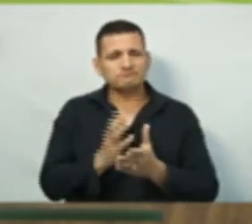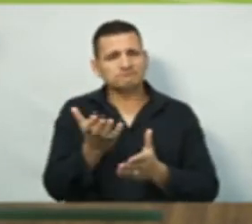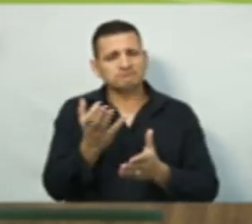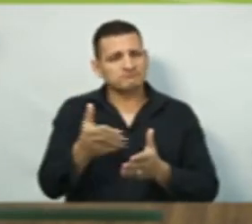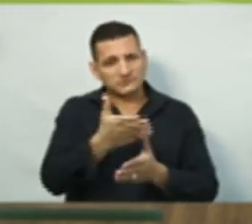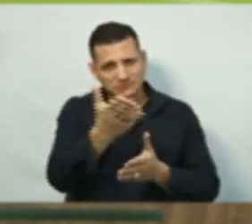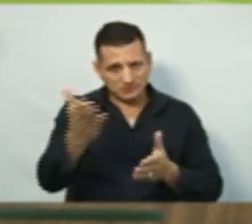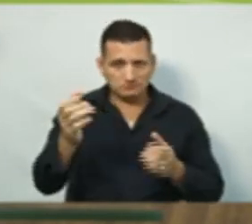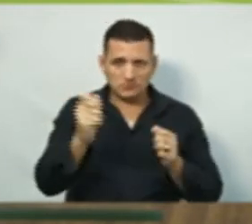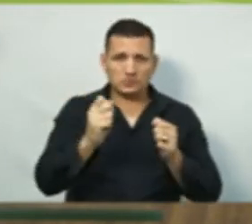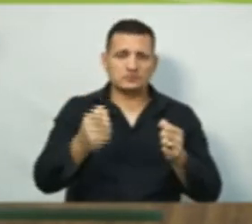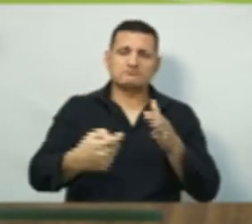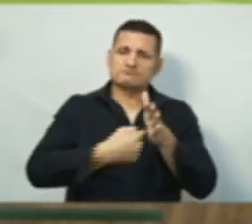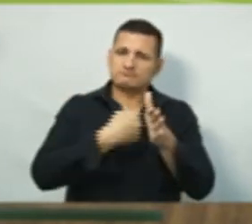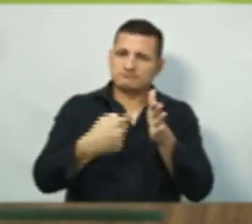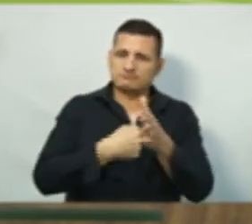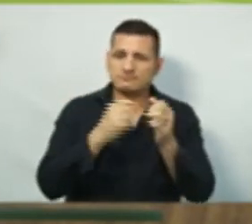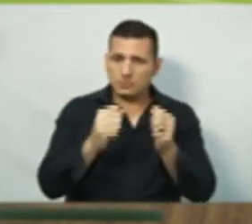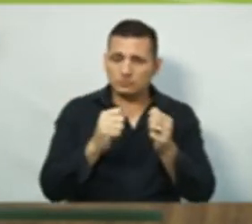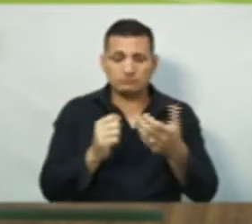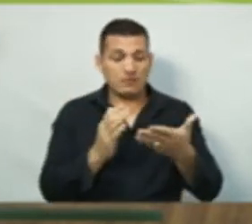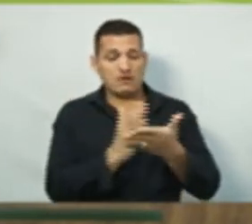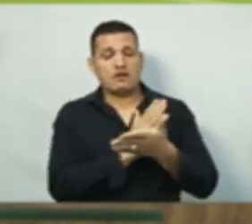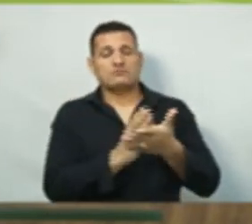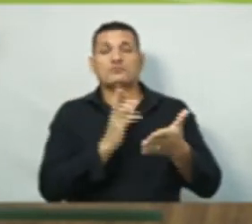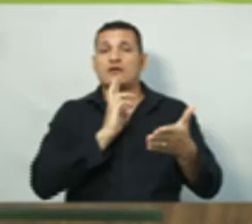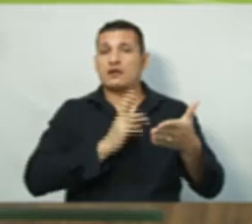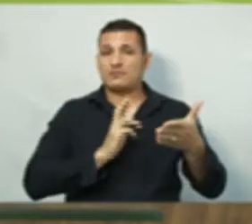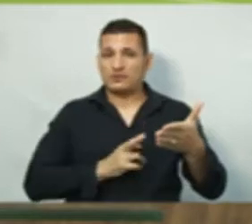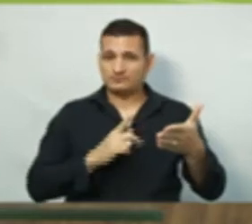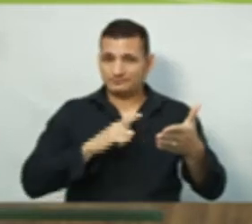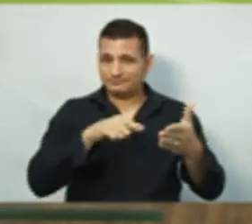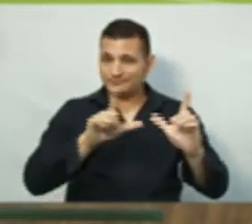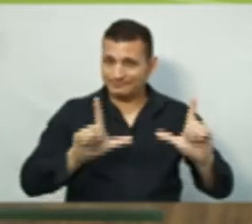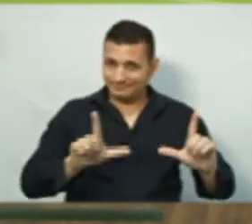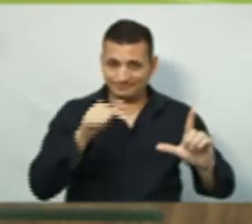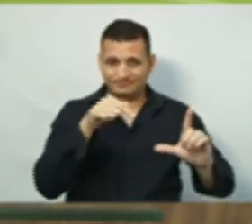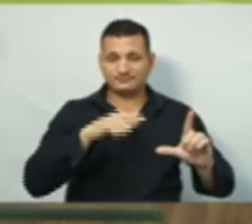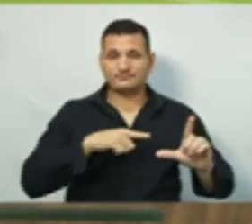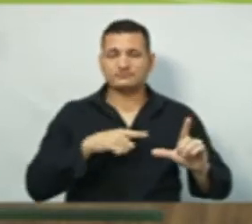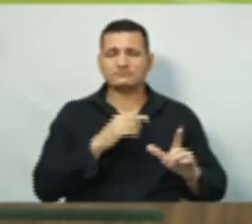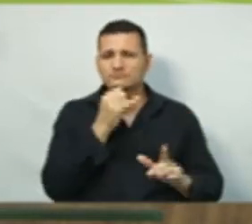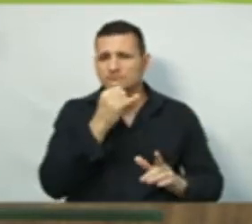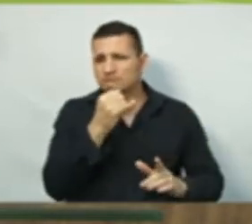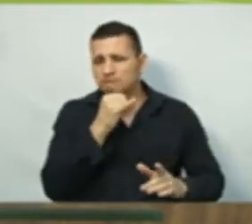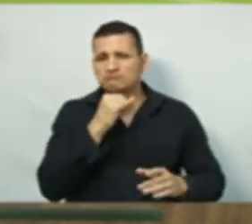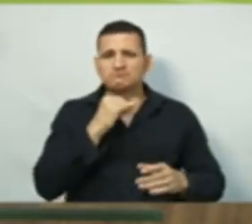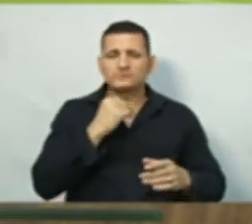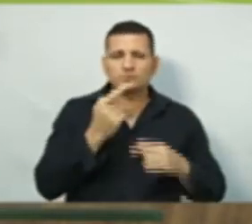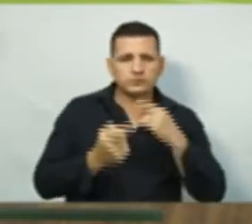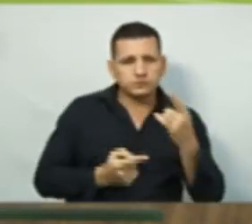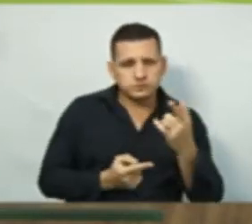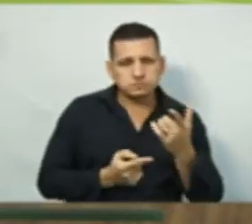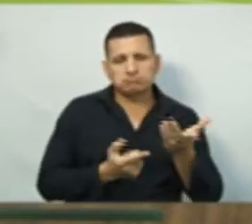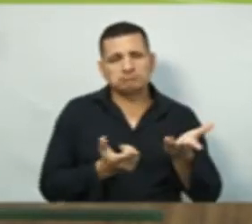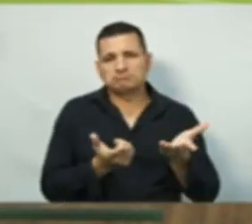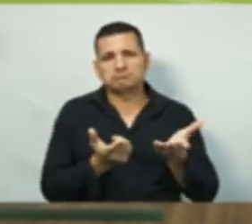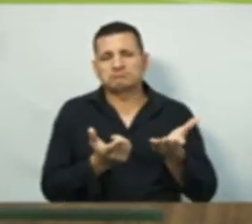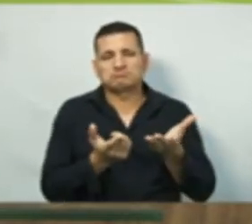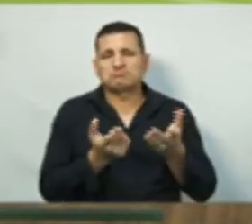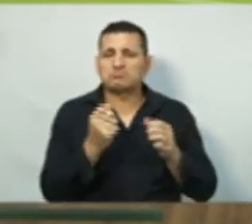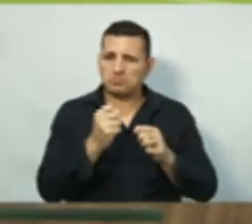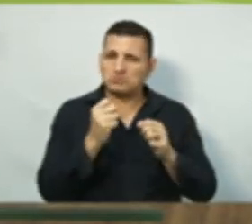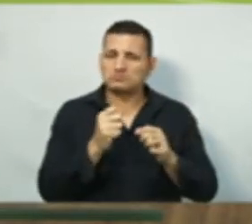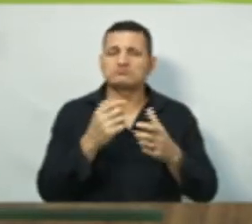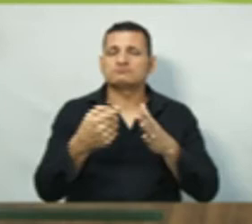aqui no chat, já vieram algumas respostas. E qualquer dúvida ou qualquer tentativa de participação aí, a gente